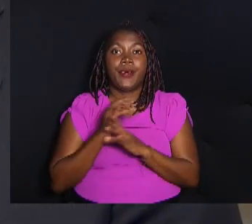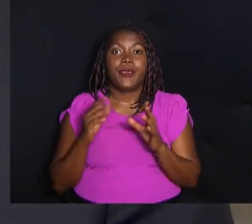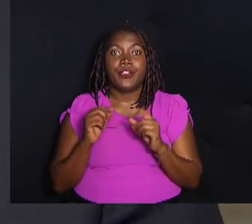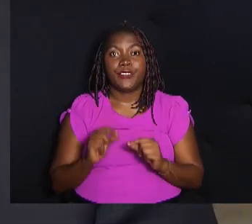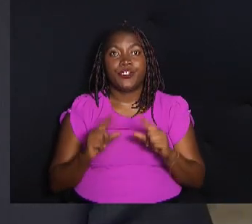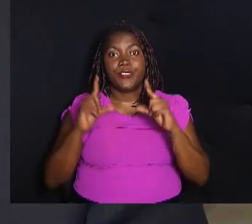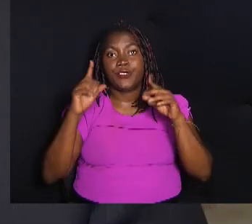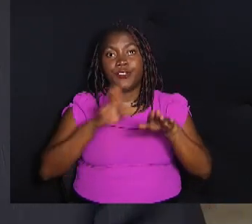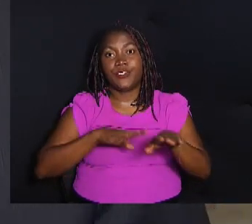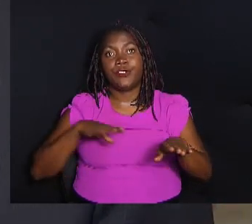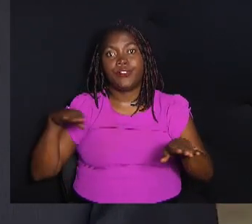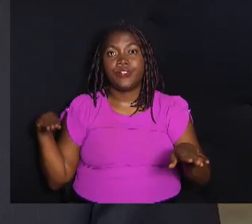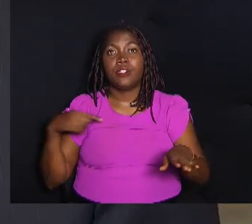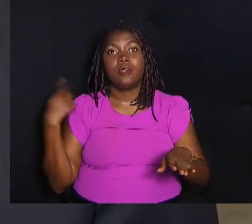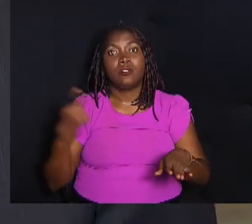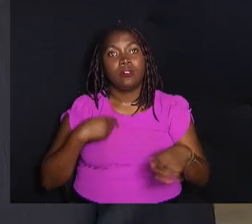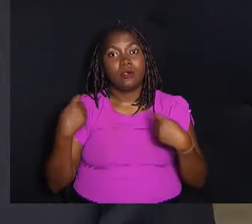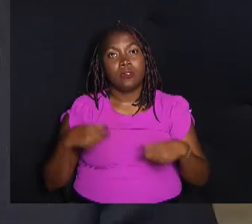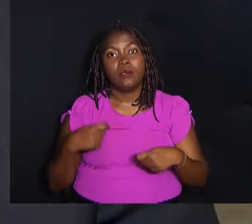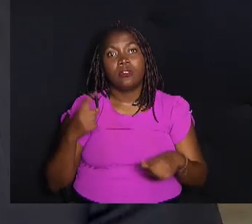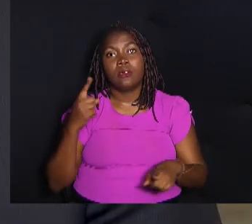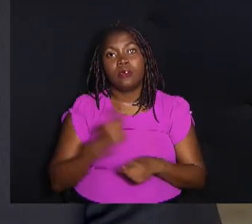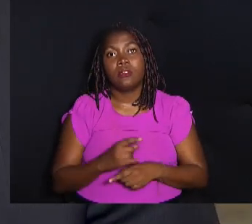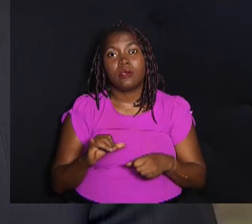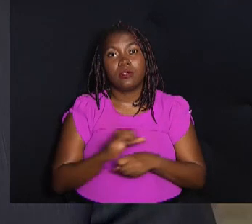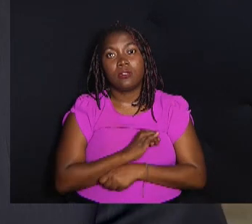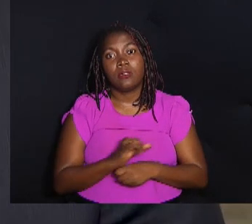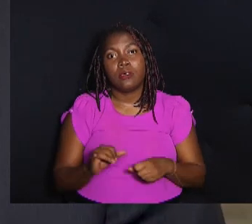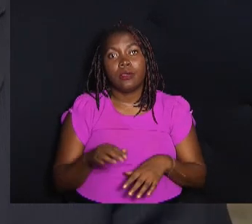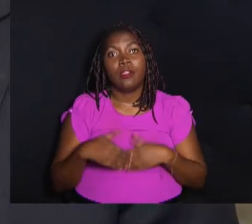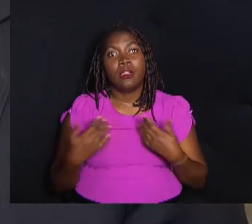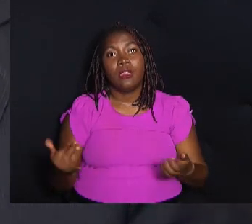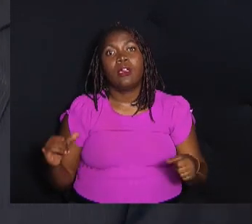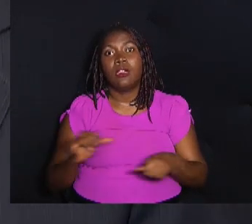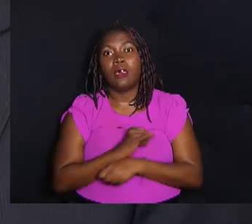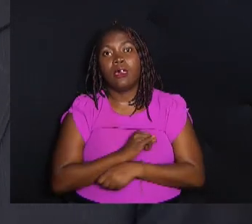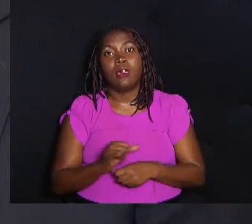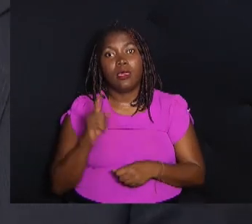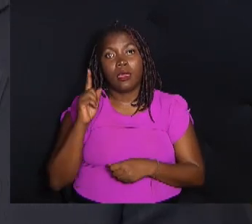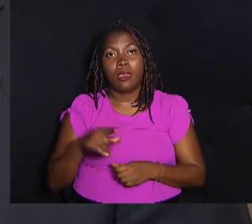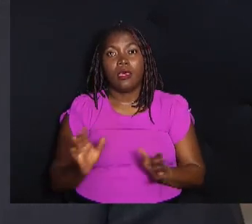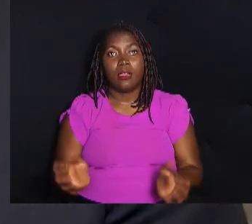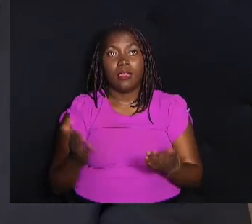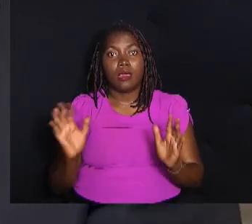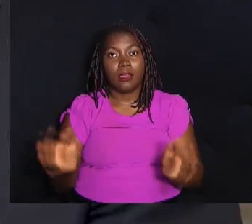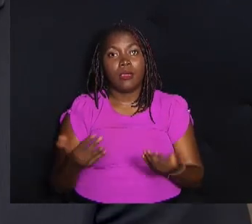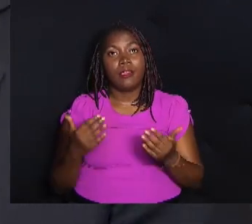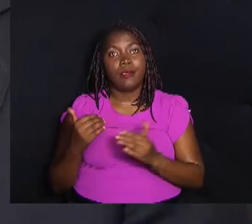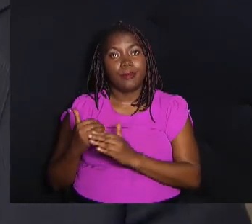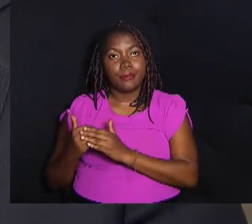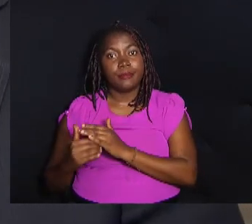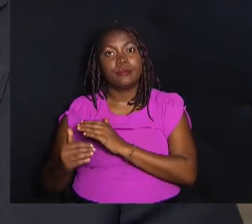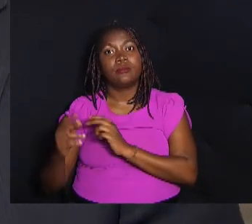da frota e nós precisamos encontrar uma rota alternativa e a e a alternativa é incentivar a malha Ferroviária